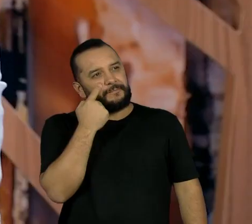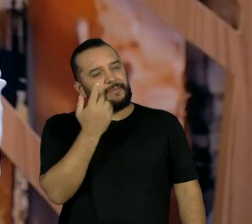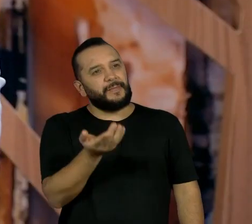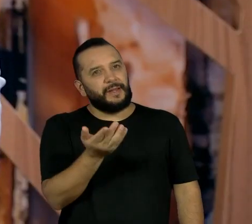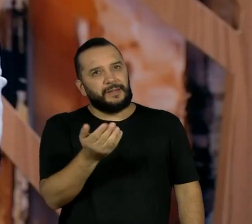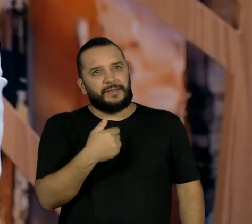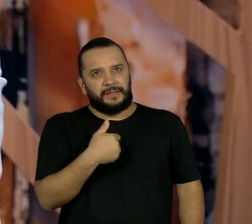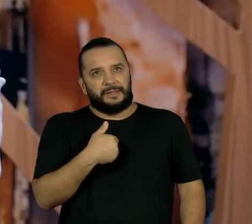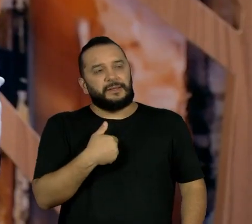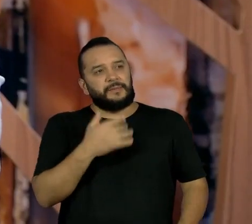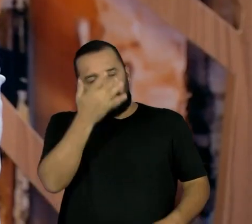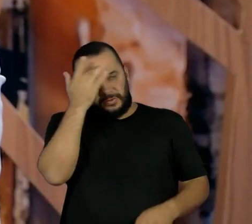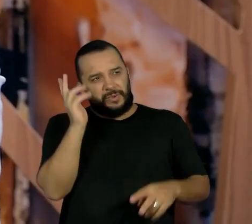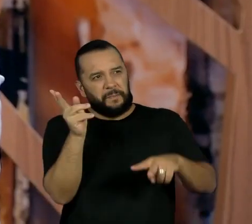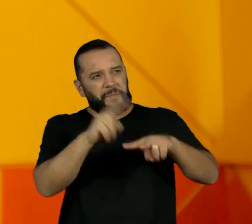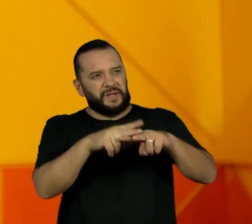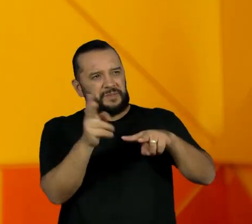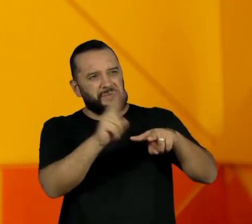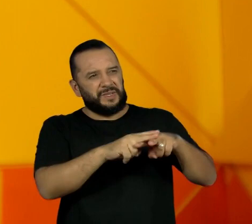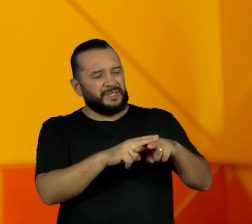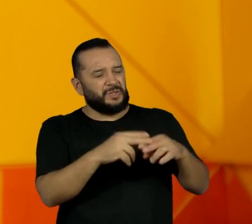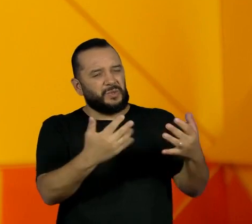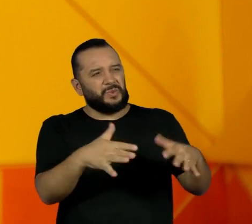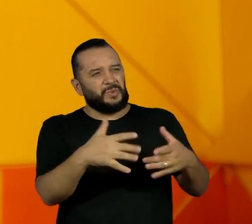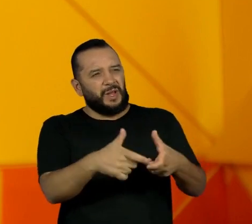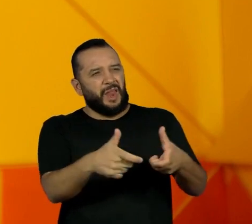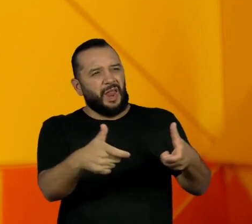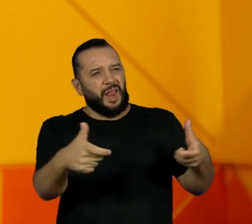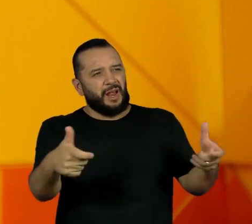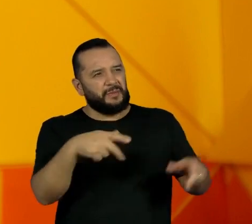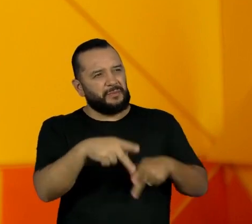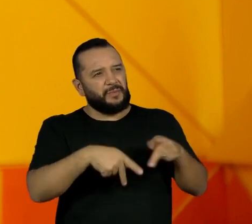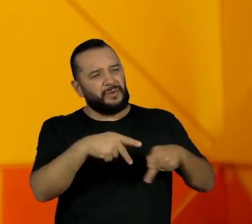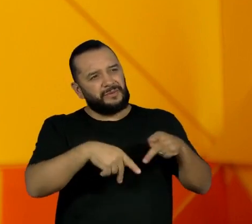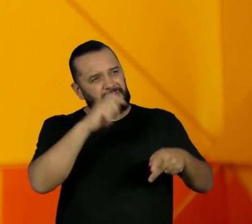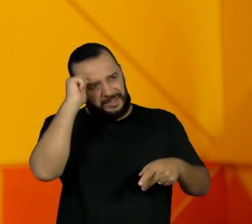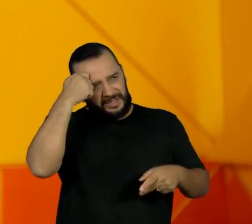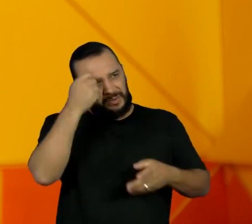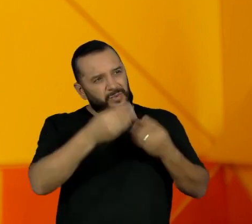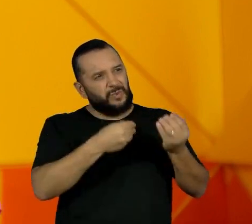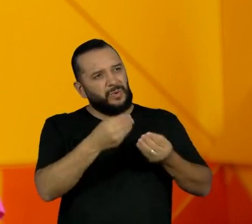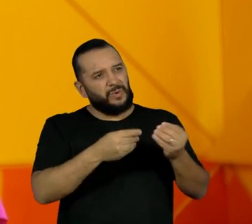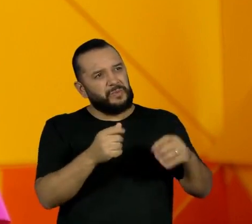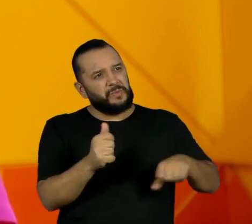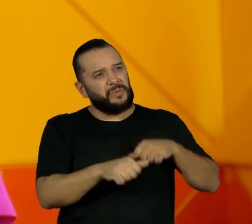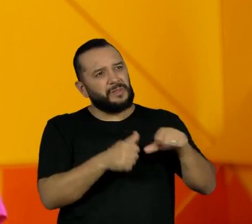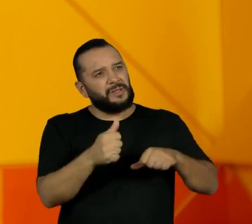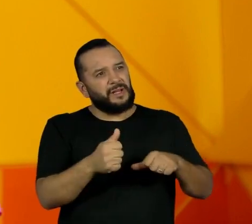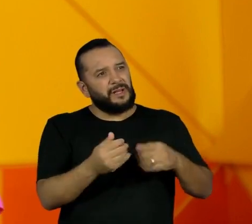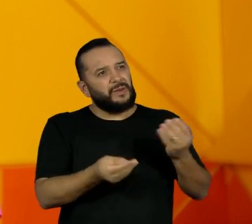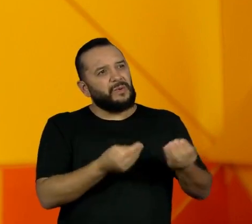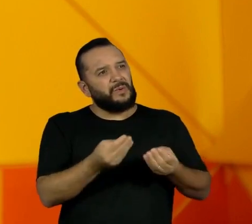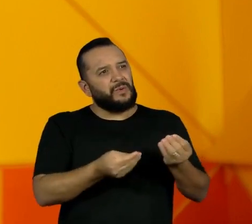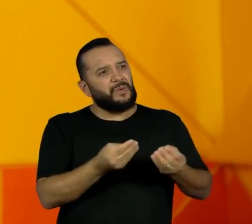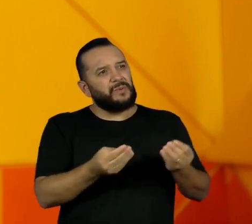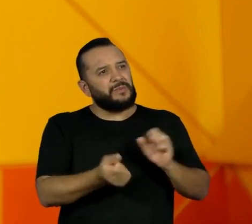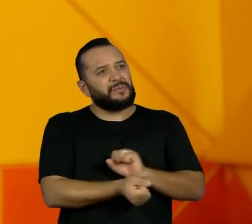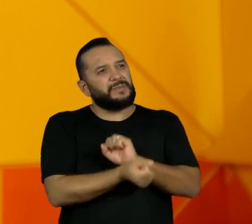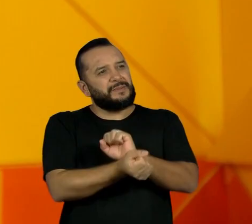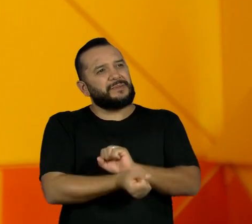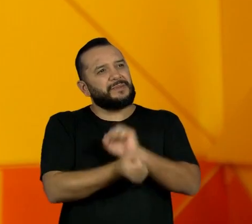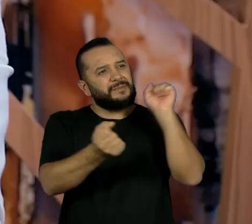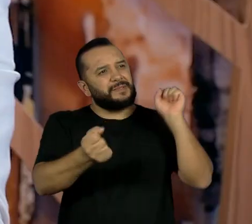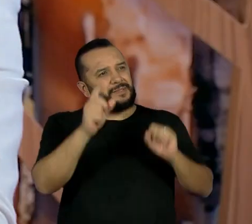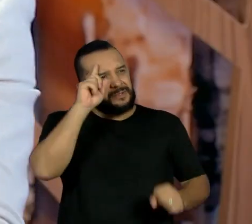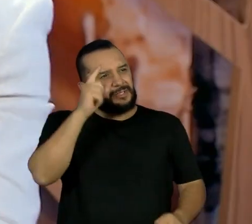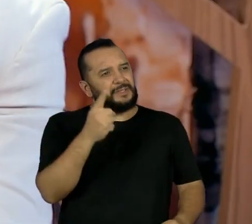que você trouxe de encarceramento, principalmente da população preta, como é que a gente pode... De que liberdade é essa que a gente está falando no dia 13 de